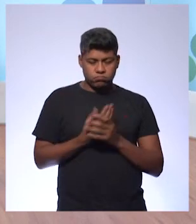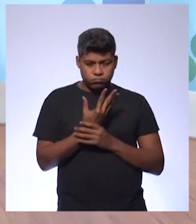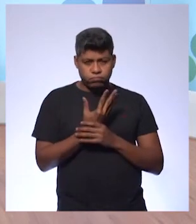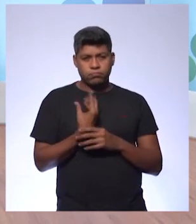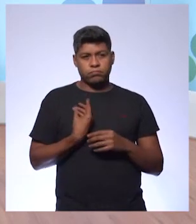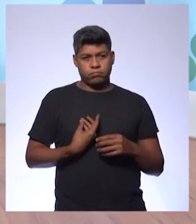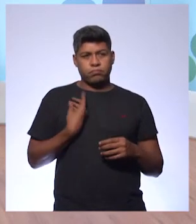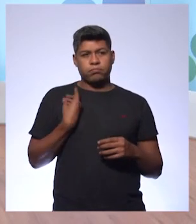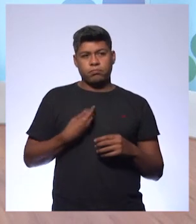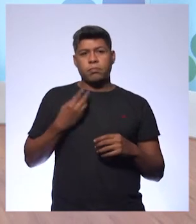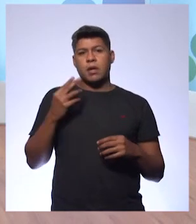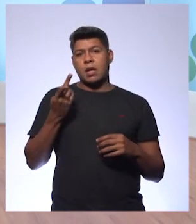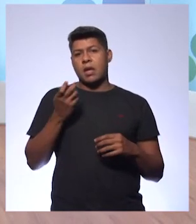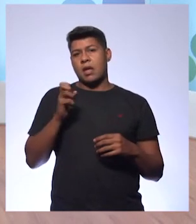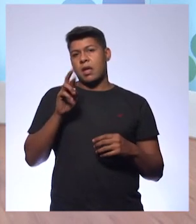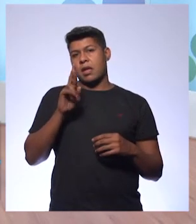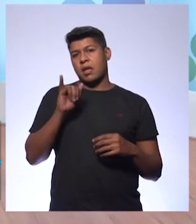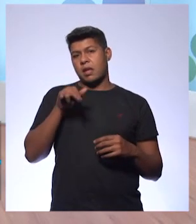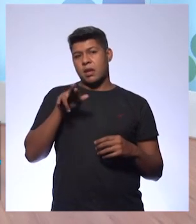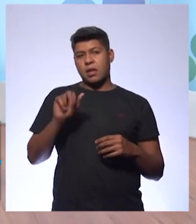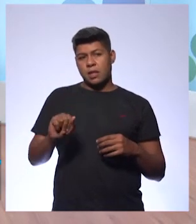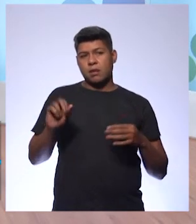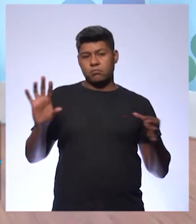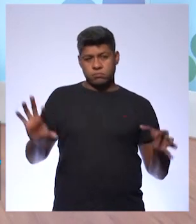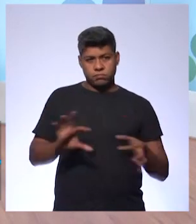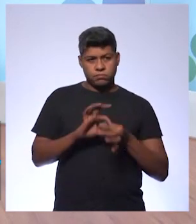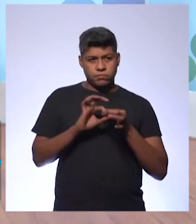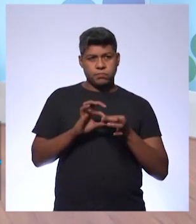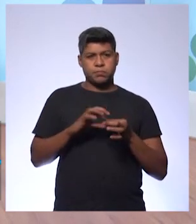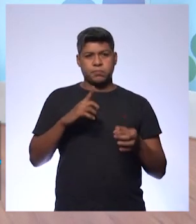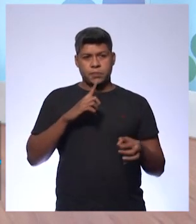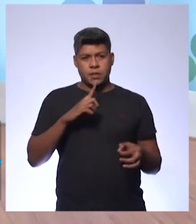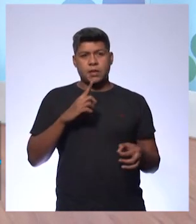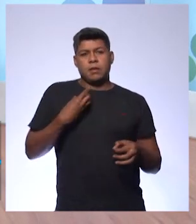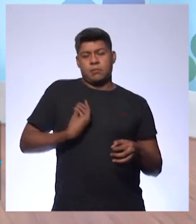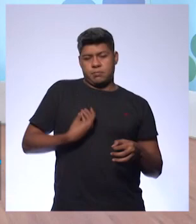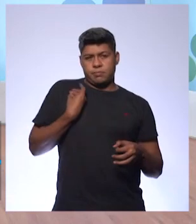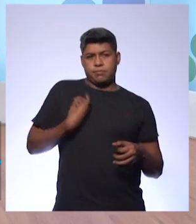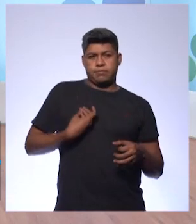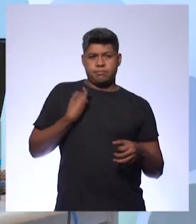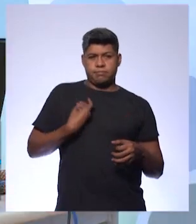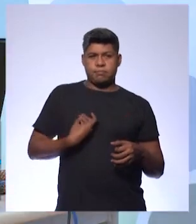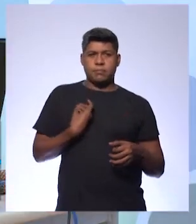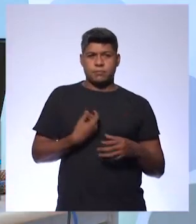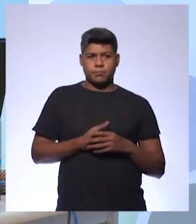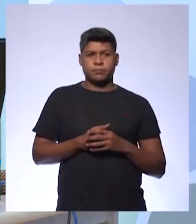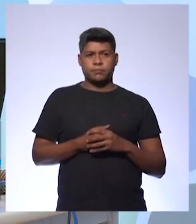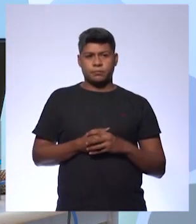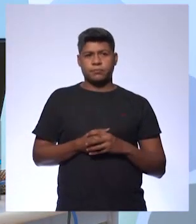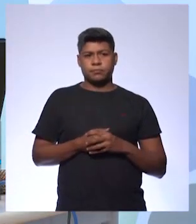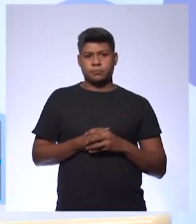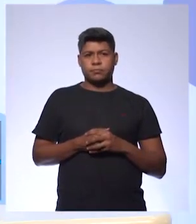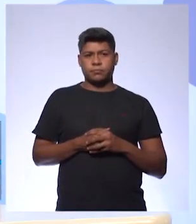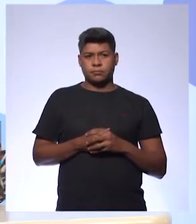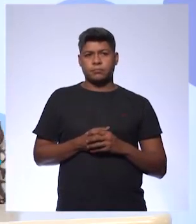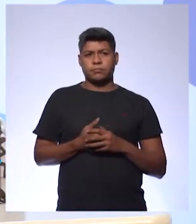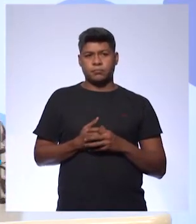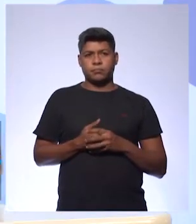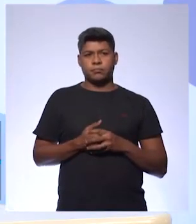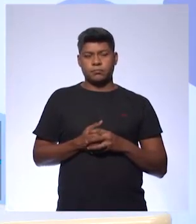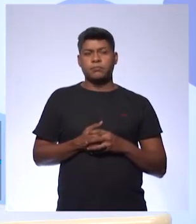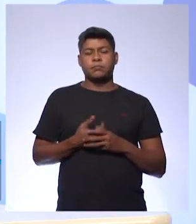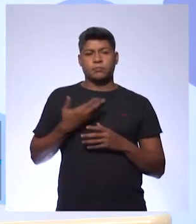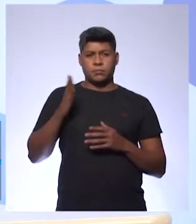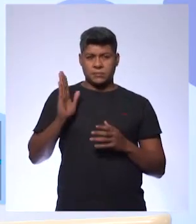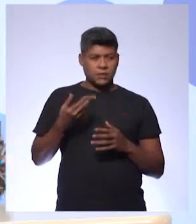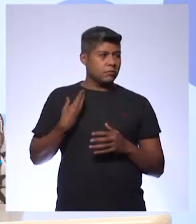A Erina colocou, seria duelo? Tem a ver. Bem, não é? Bem, é derivado. Dentro, já que eles não passaram